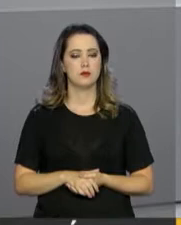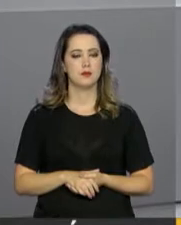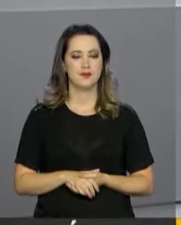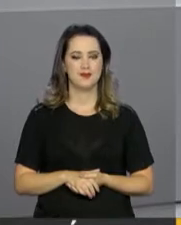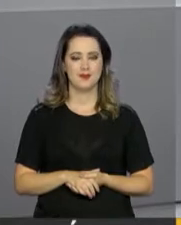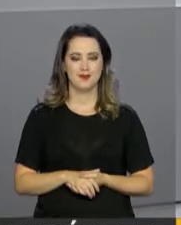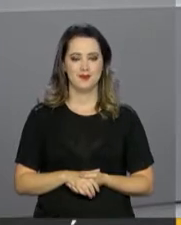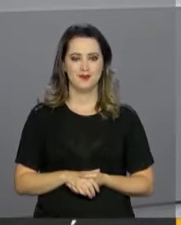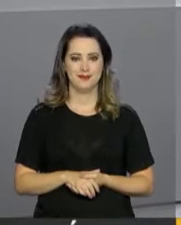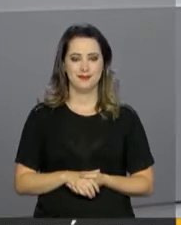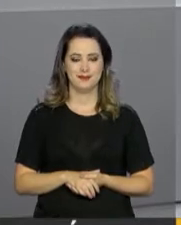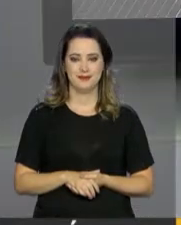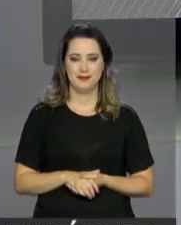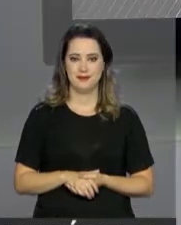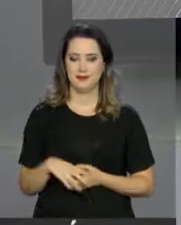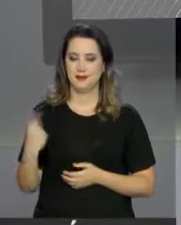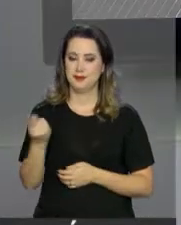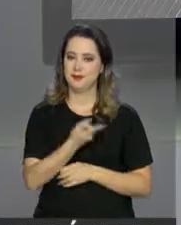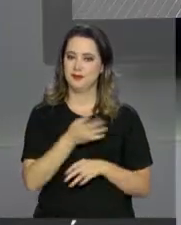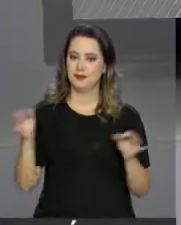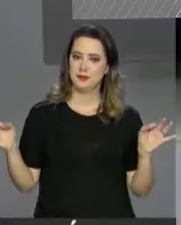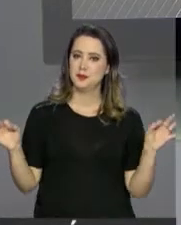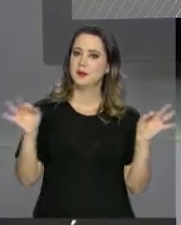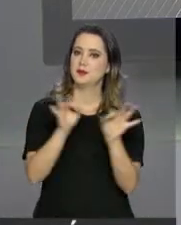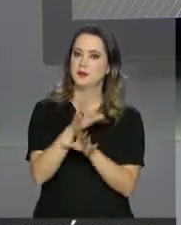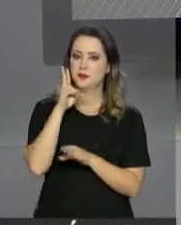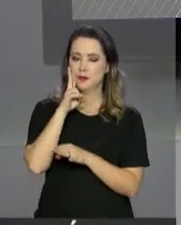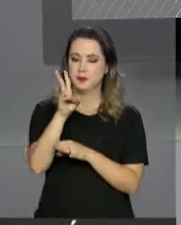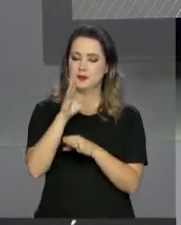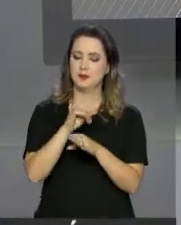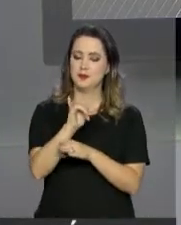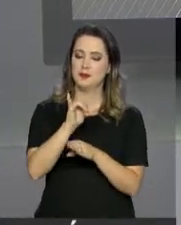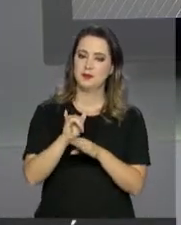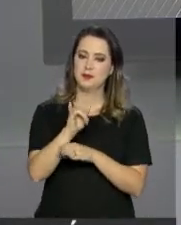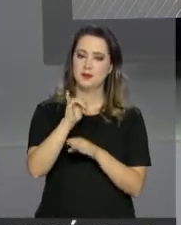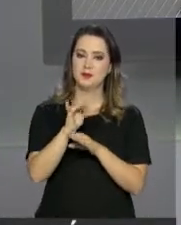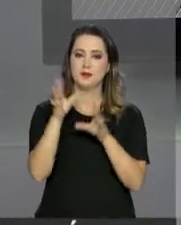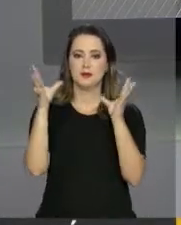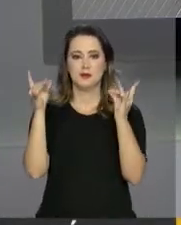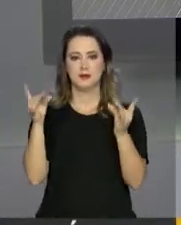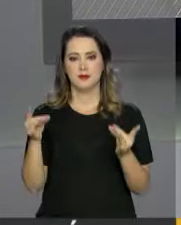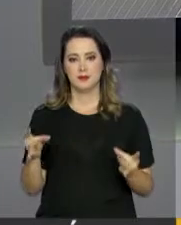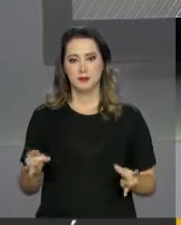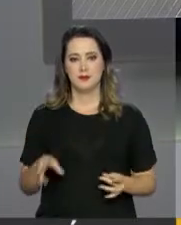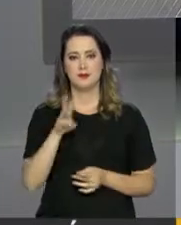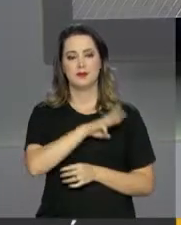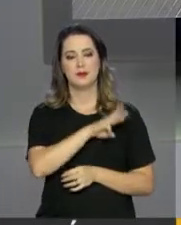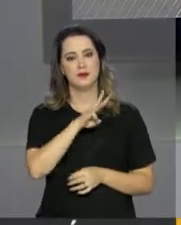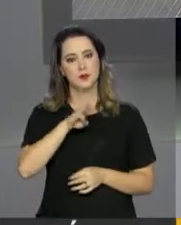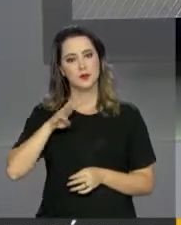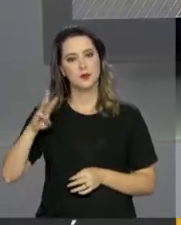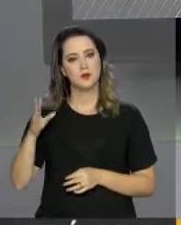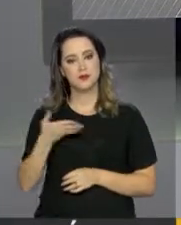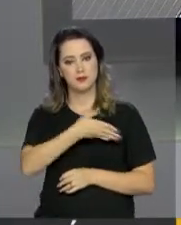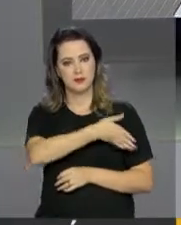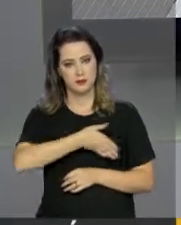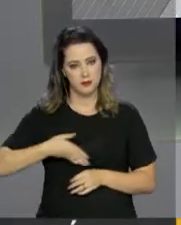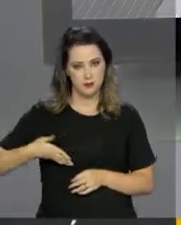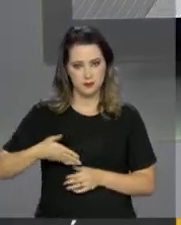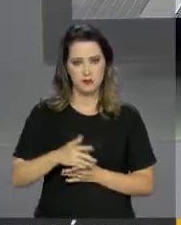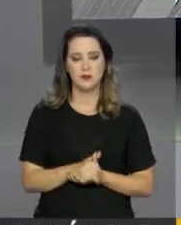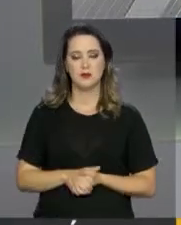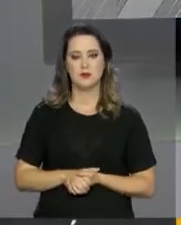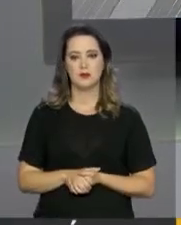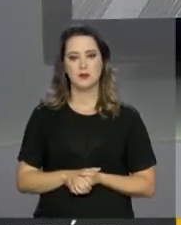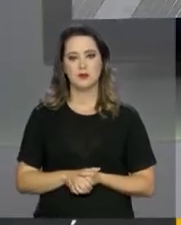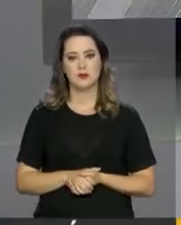sisfiesportal.mec.gov.br nós ficamos por aqui você pode rever as reportagens no youtube e toda nossa programação também está na página do